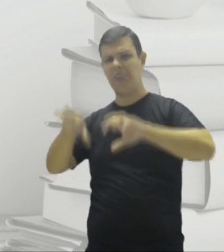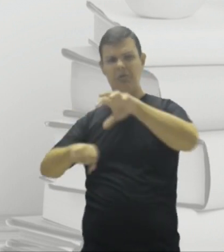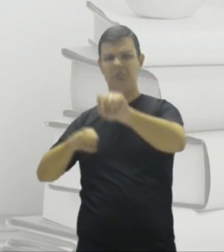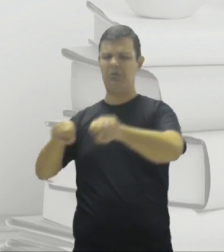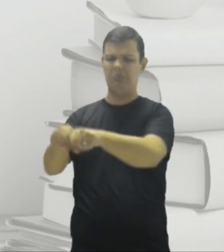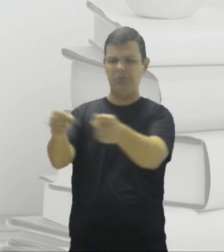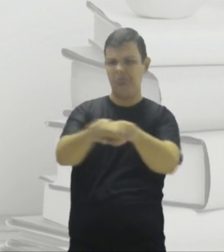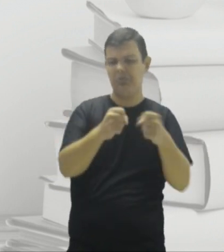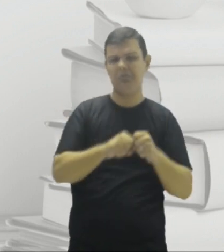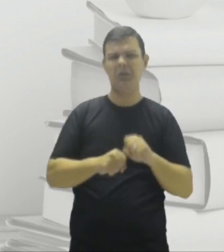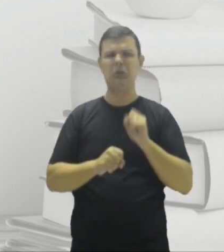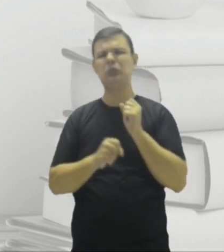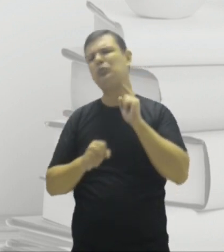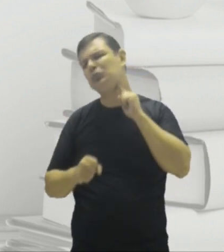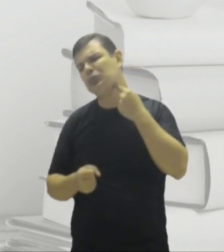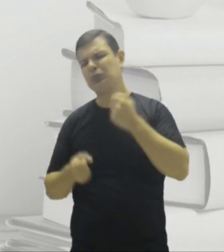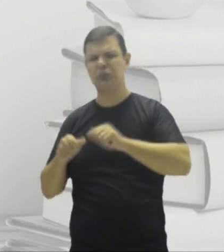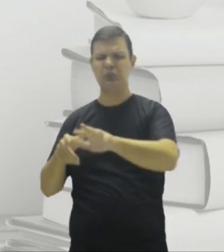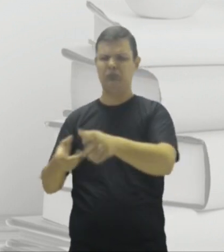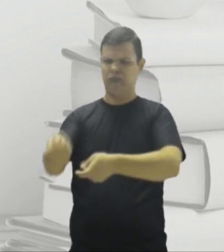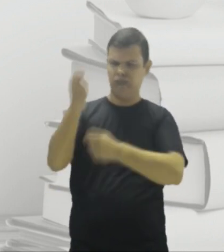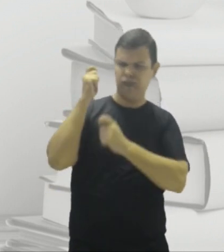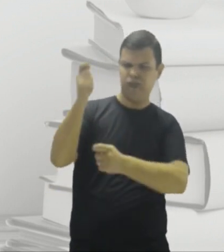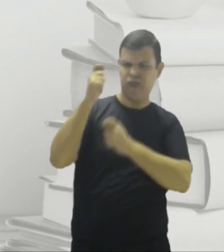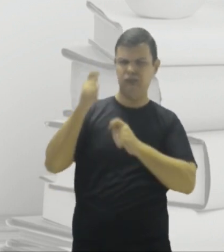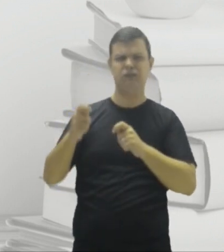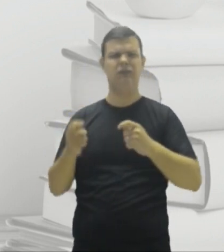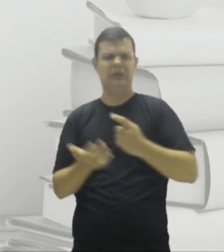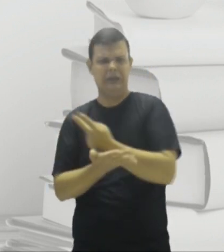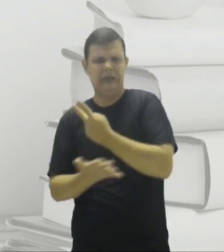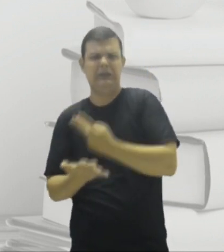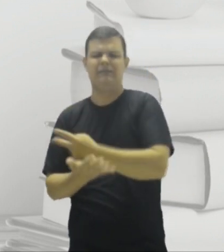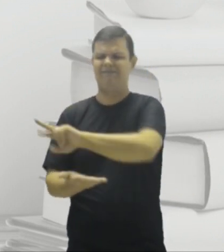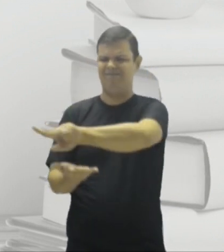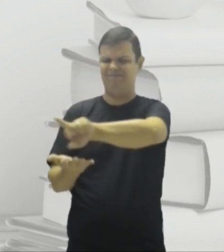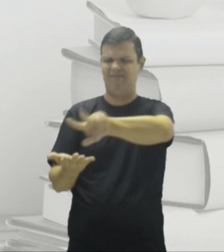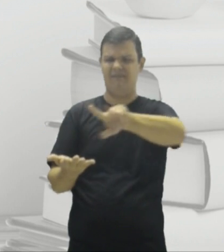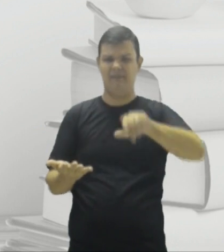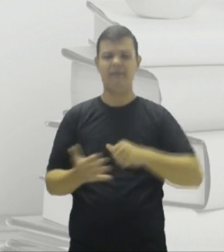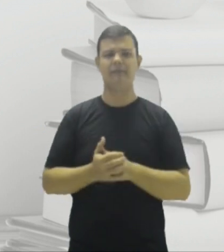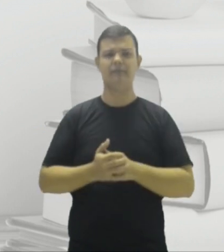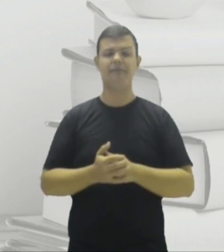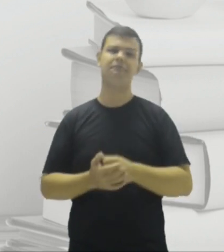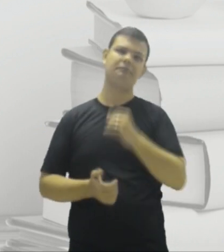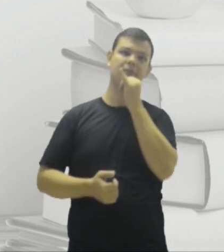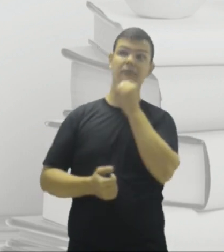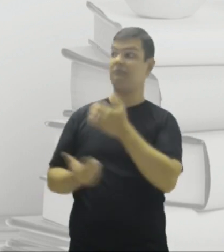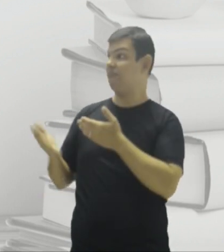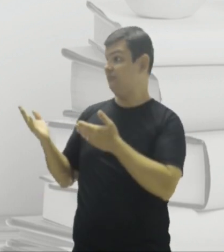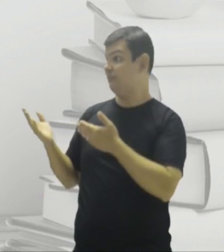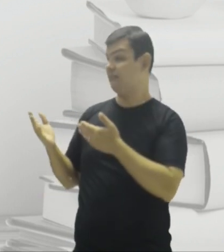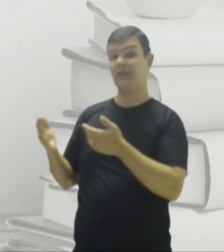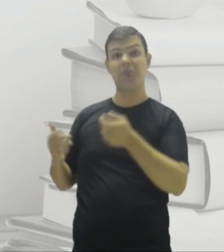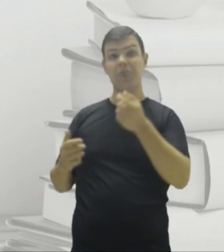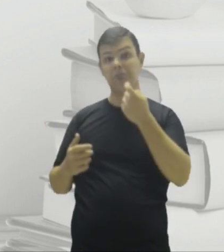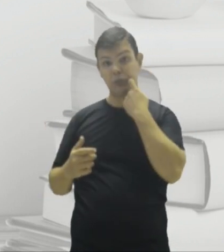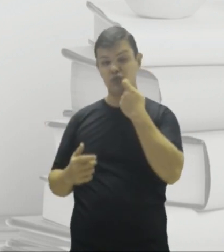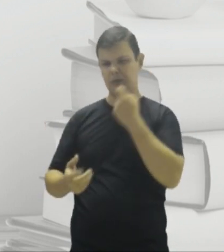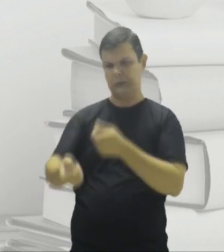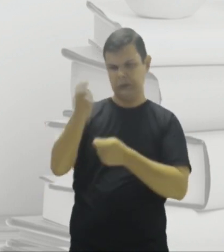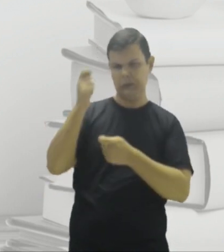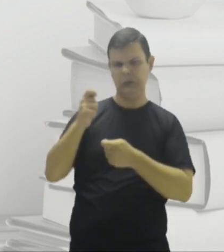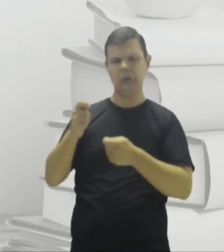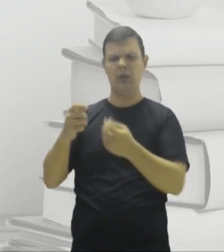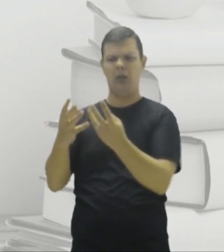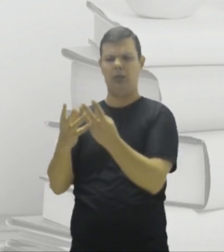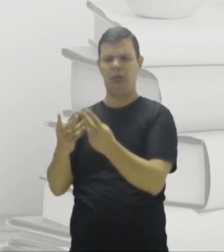incluindo poluição, pesca predatória e perda de habitats costeiros. Os subsídios à pesca, por exemplo, estão contribuindo para o